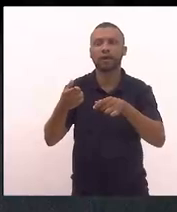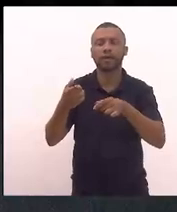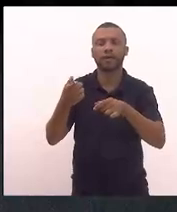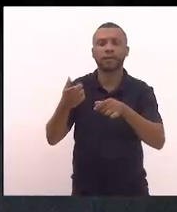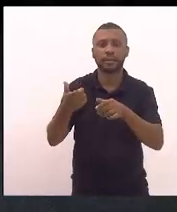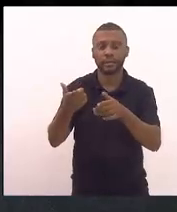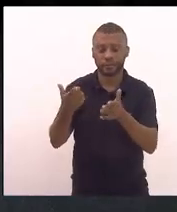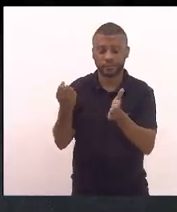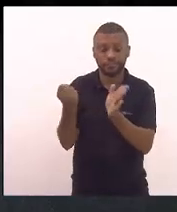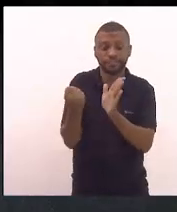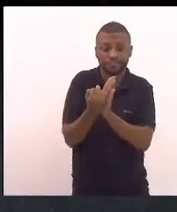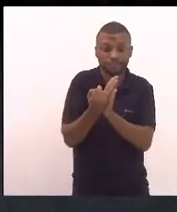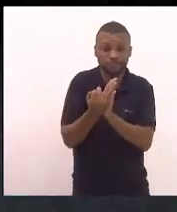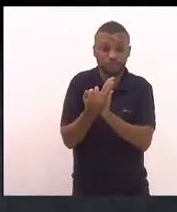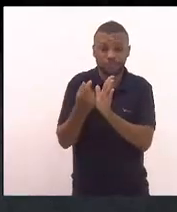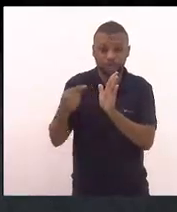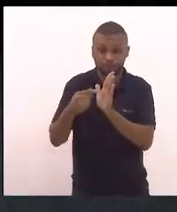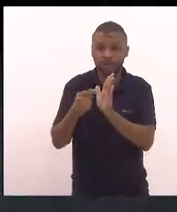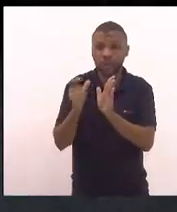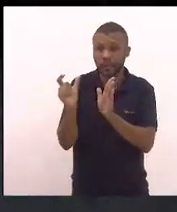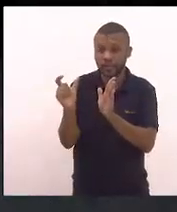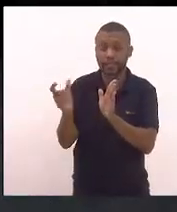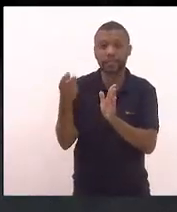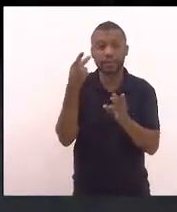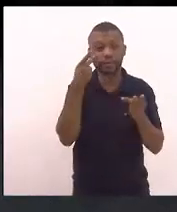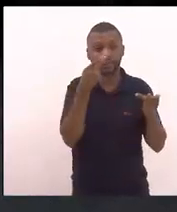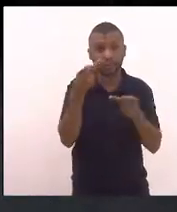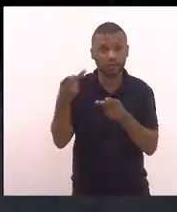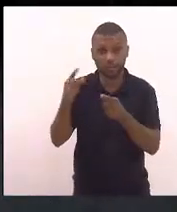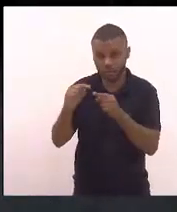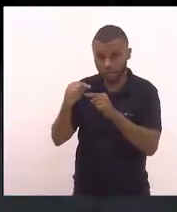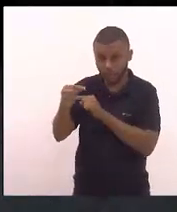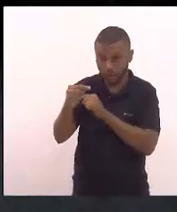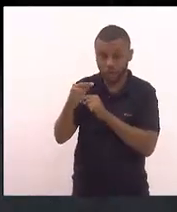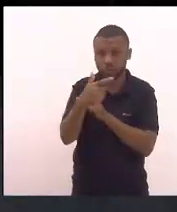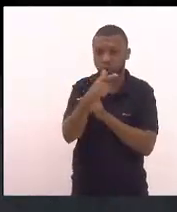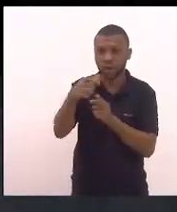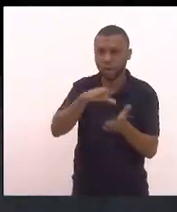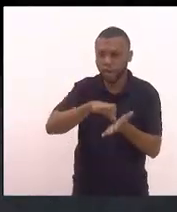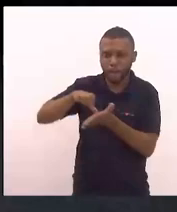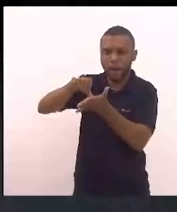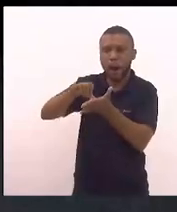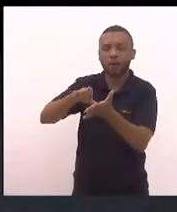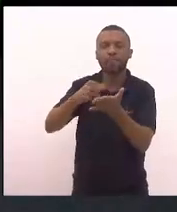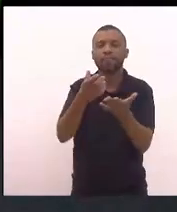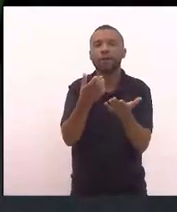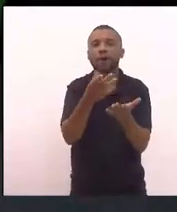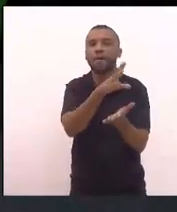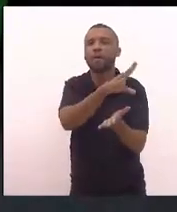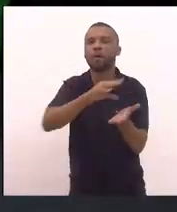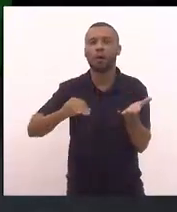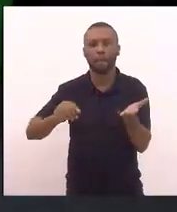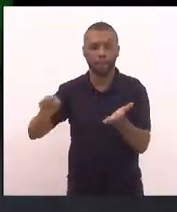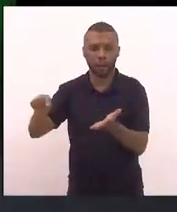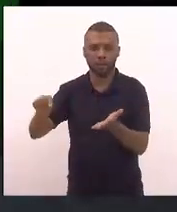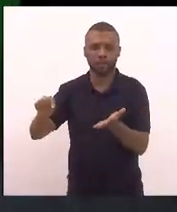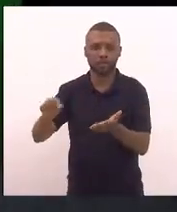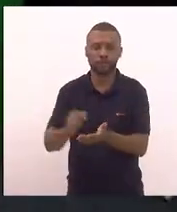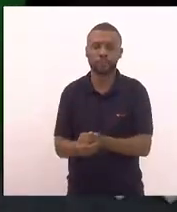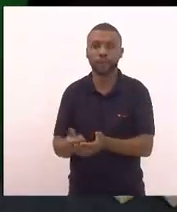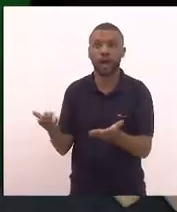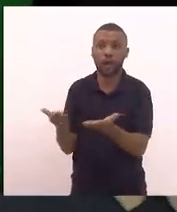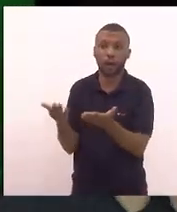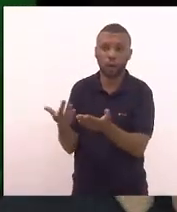visitantes, que posteriormente foi adotada por outras unidades prisionais. Atualmente, a